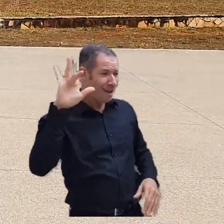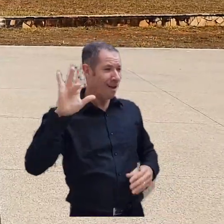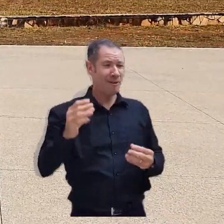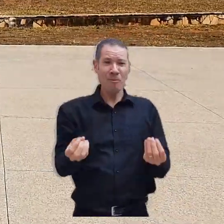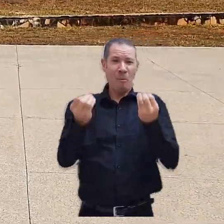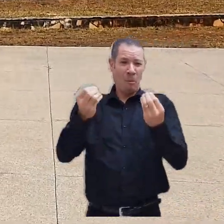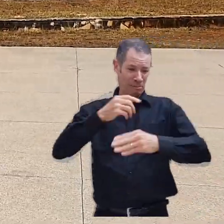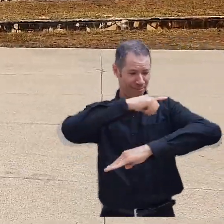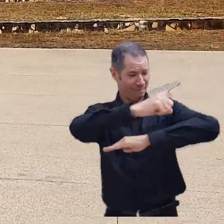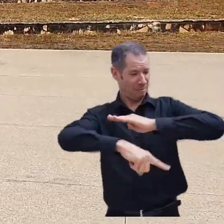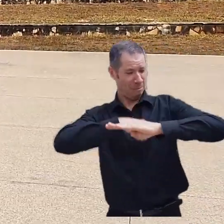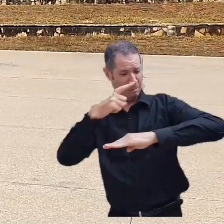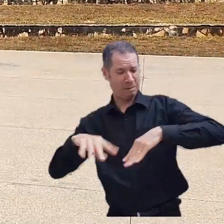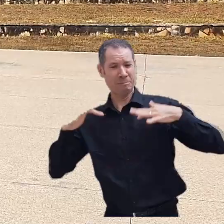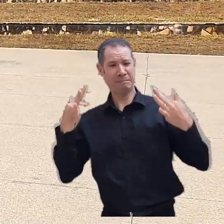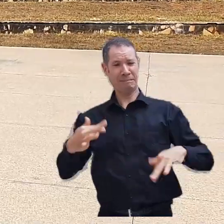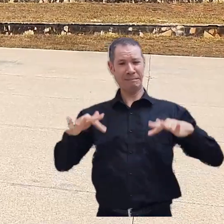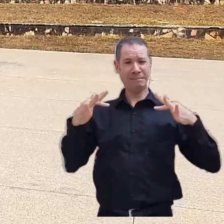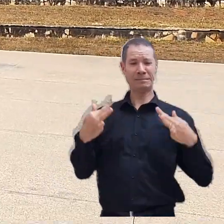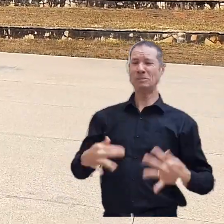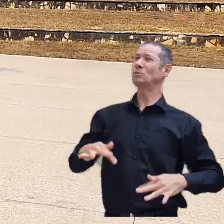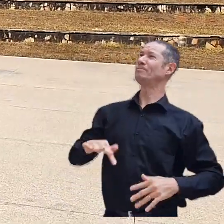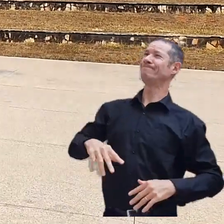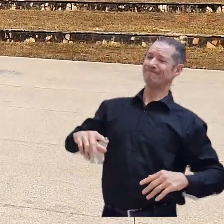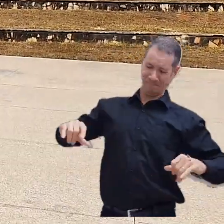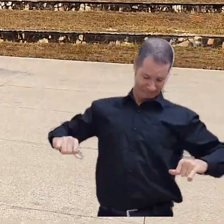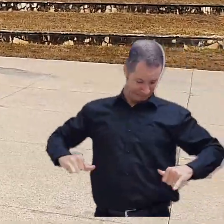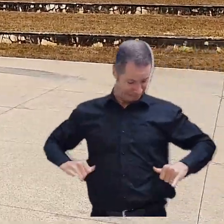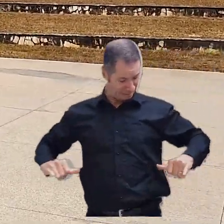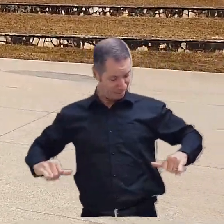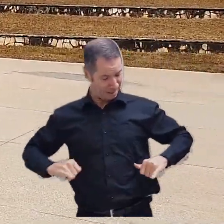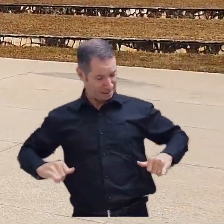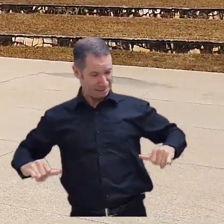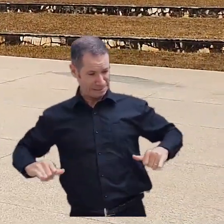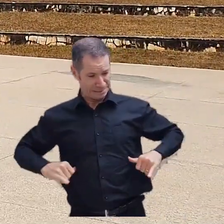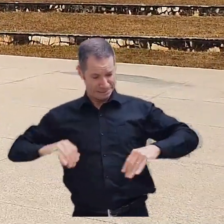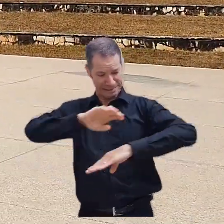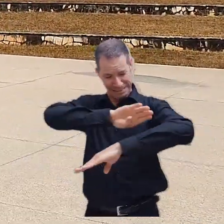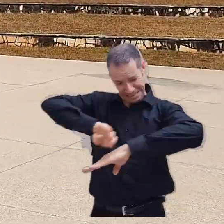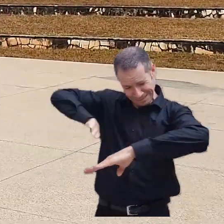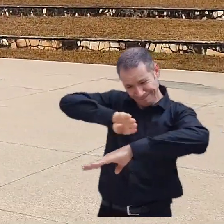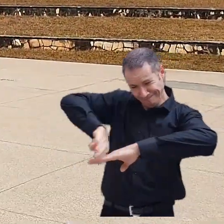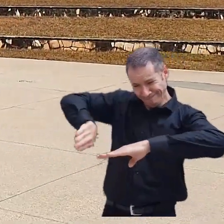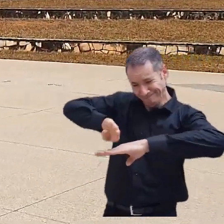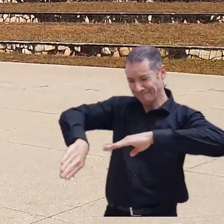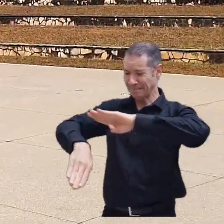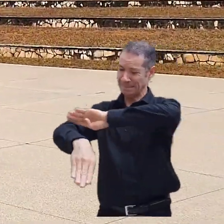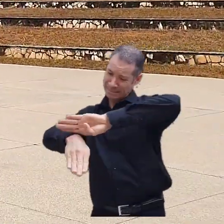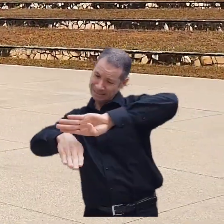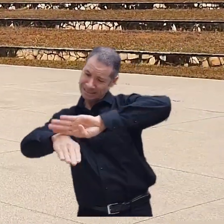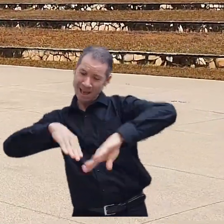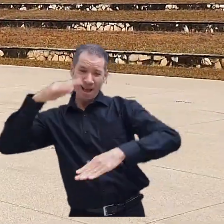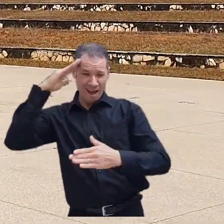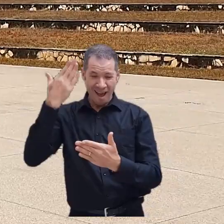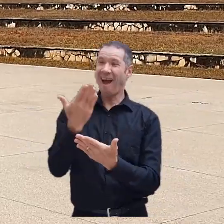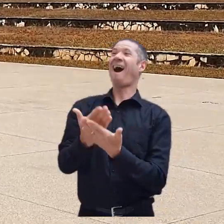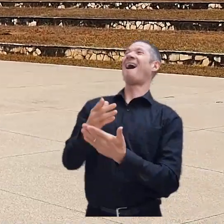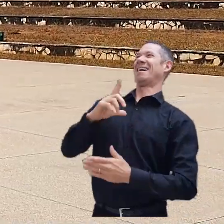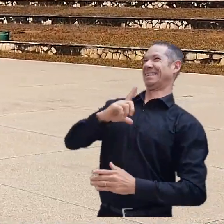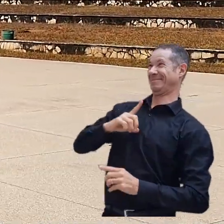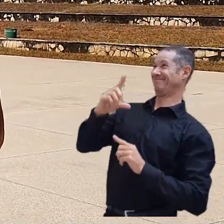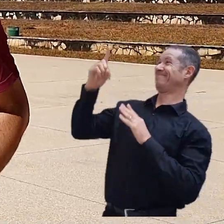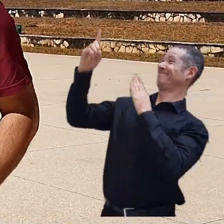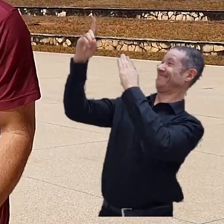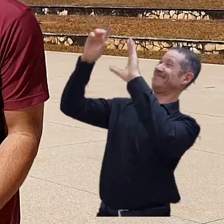corpo dolorido, o coração ferido, mesmo entre os cacos ele ainda crê que tem um Deus